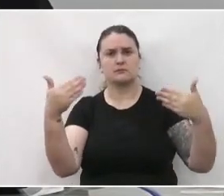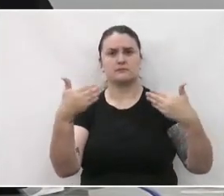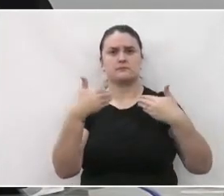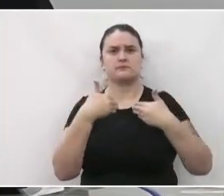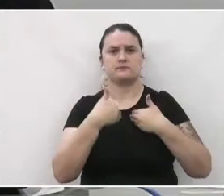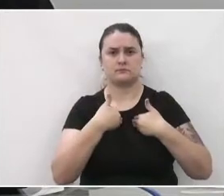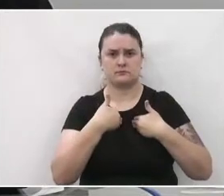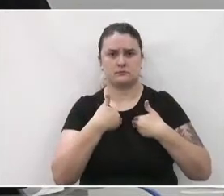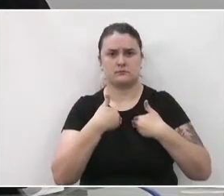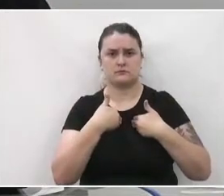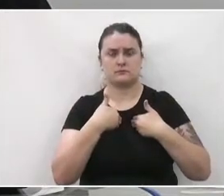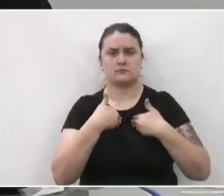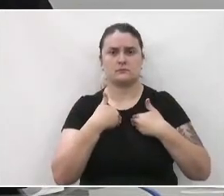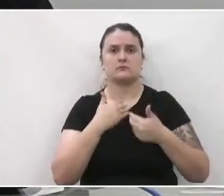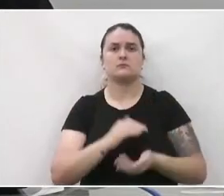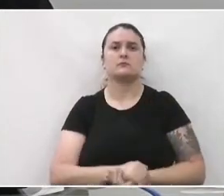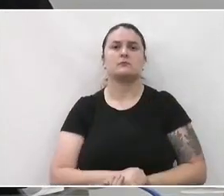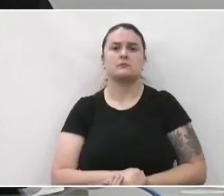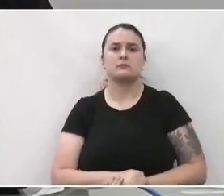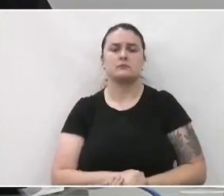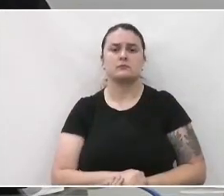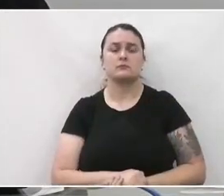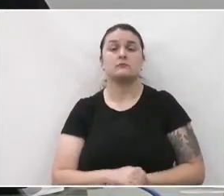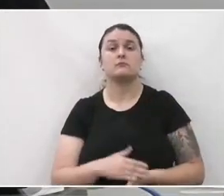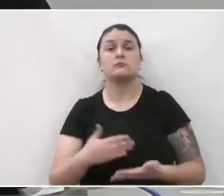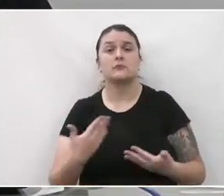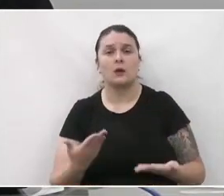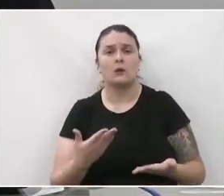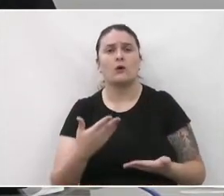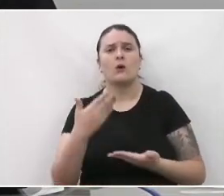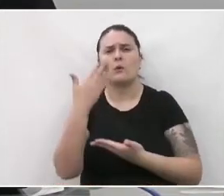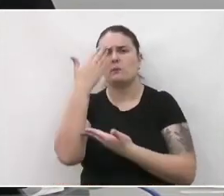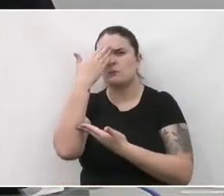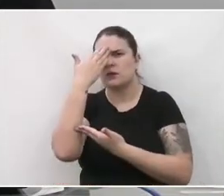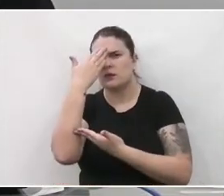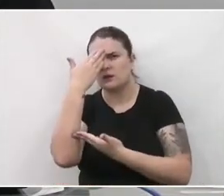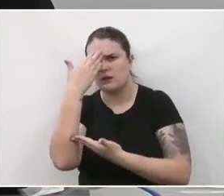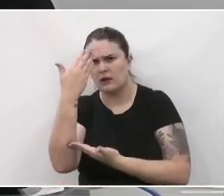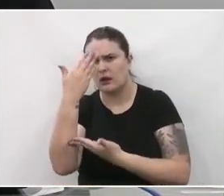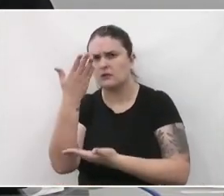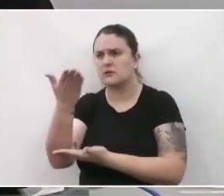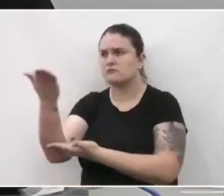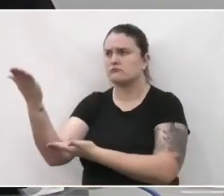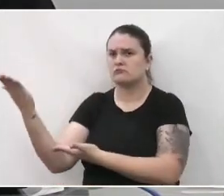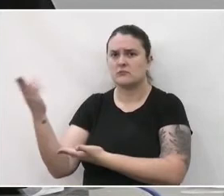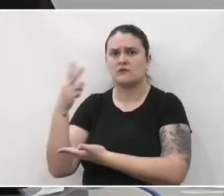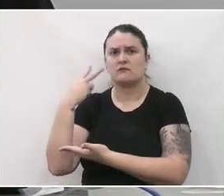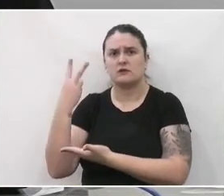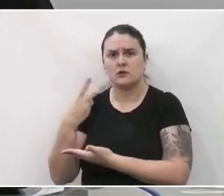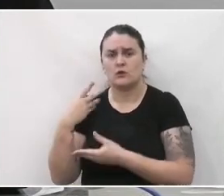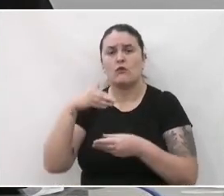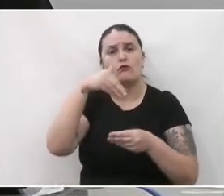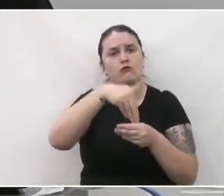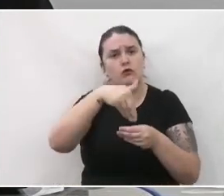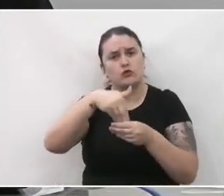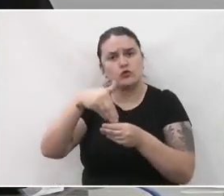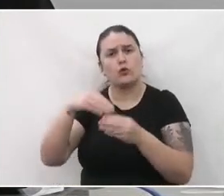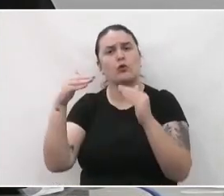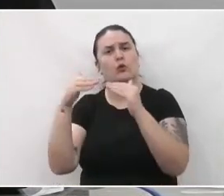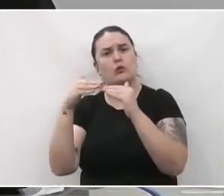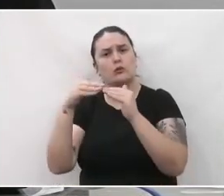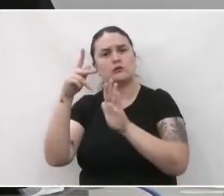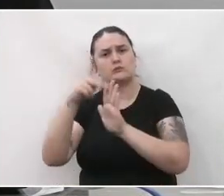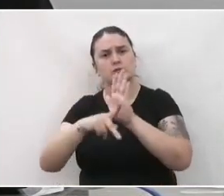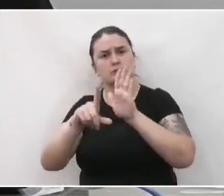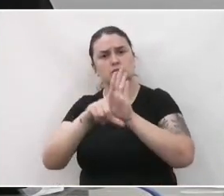transtorno do espectro autista. Nesse sentido, eu agradeço a todos os colegas que votaram favorável ao